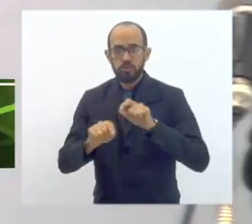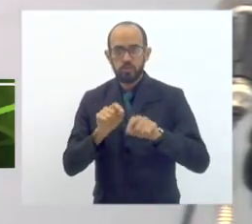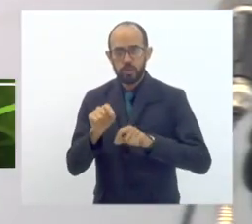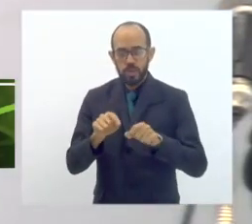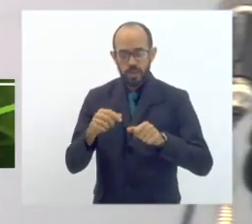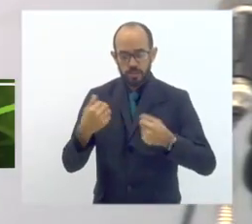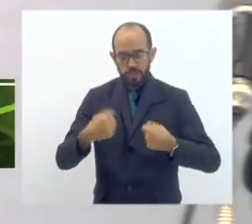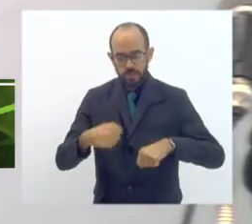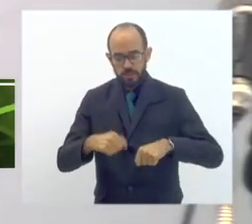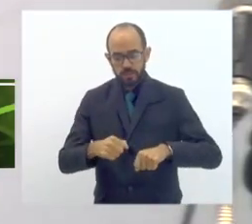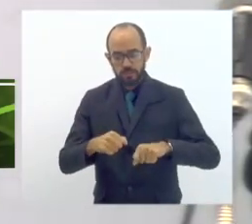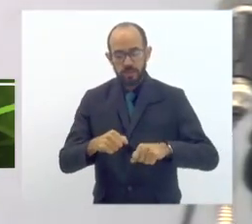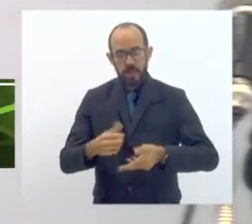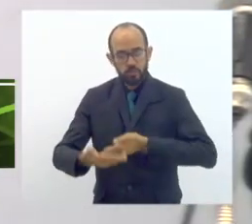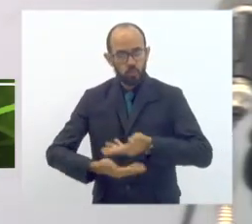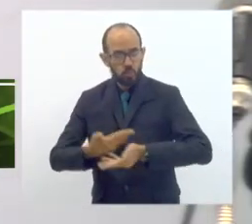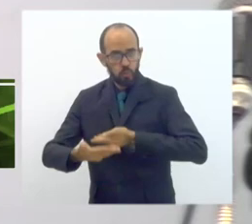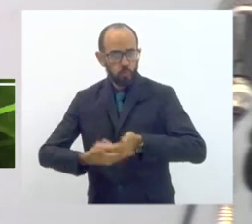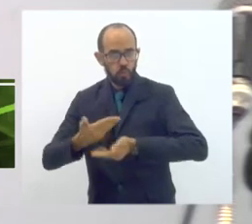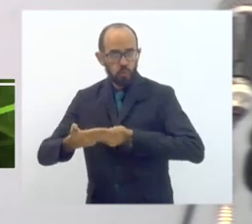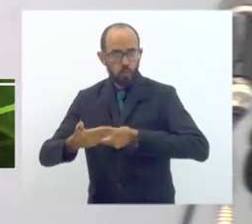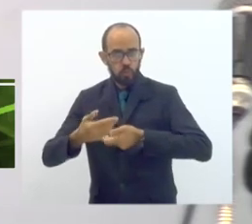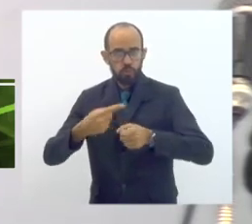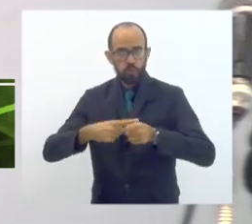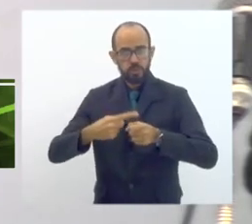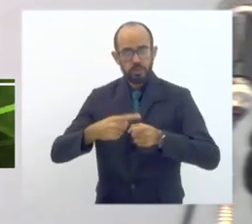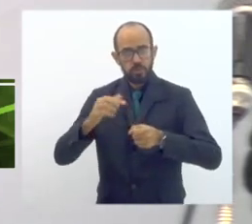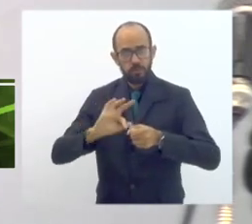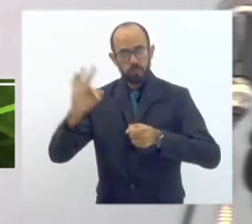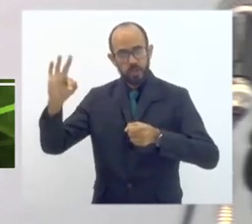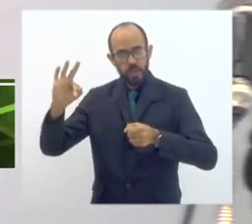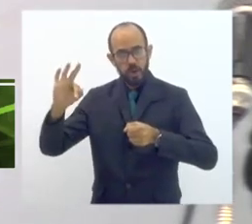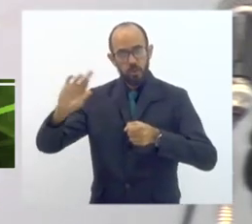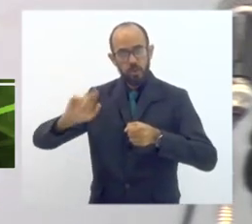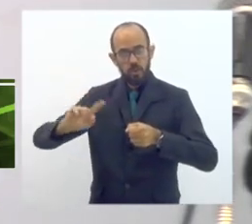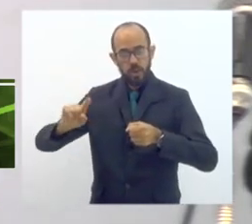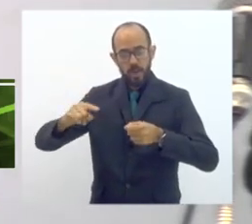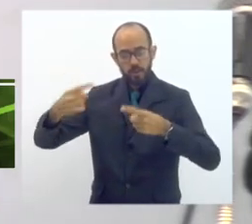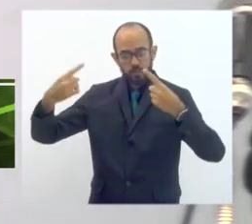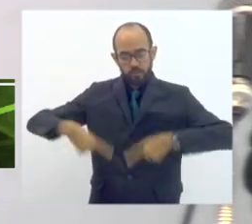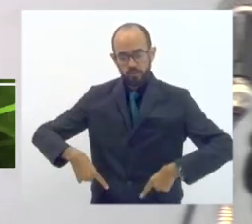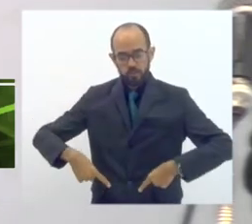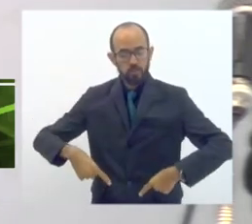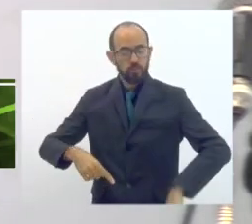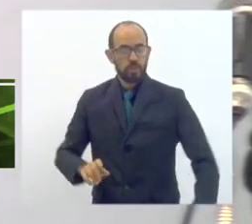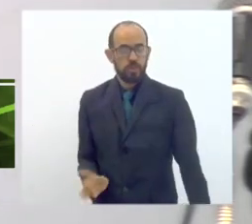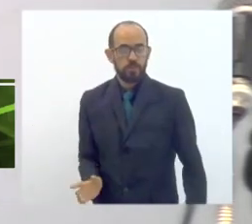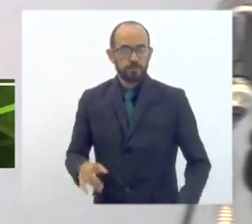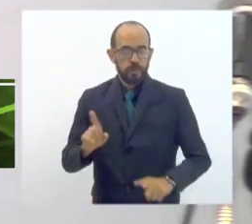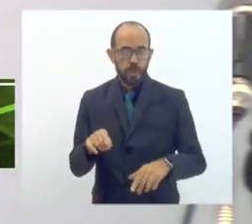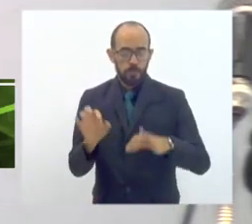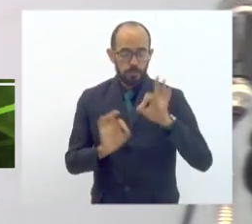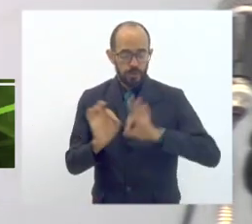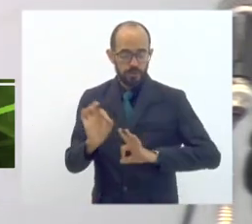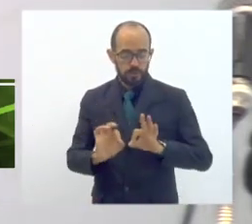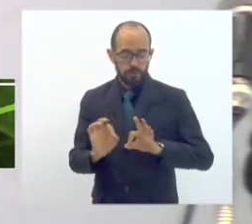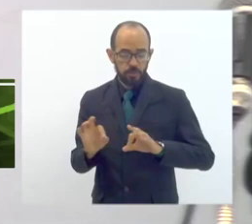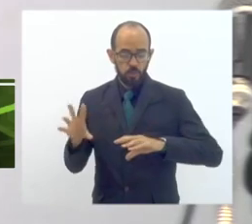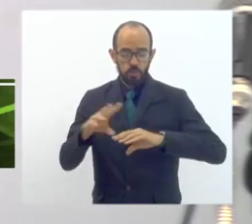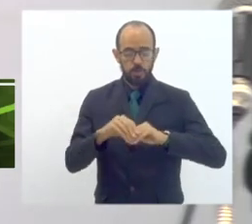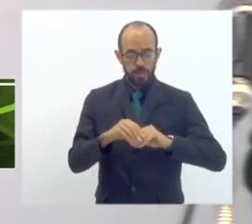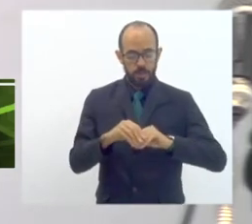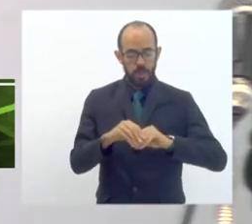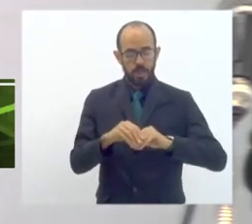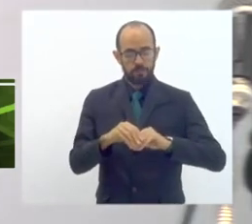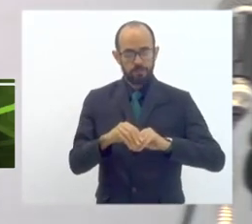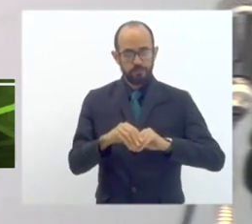e um planejamento que não seja concorrente entre esses entes, mas um planejamento que seja complementar e que